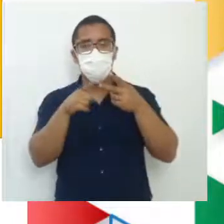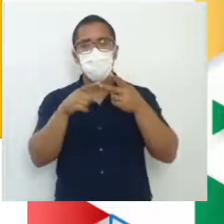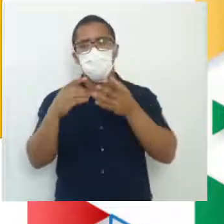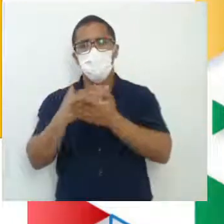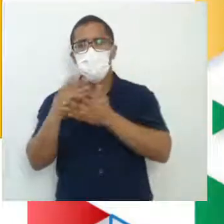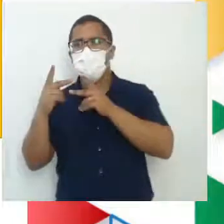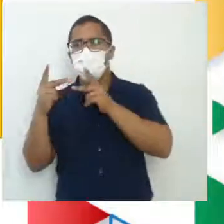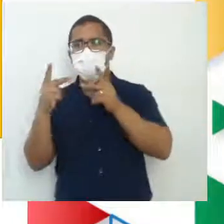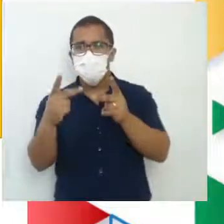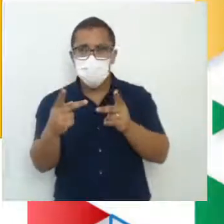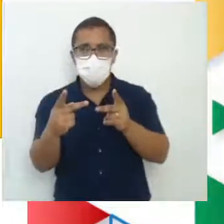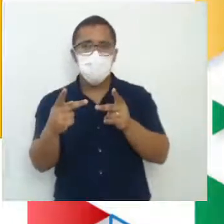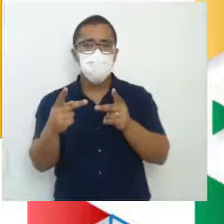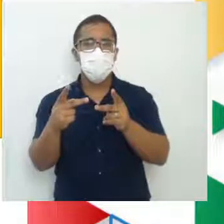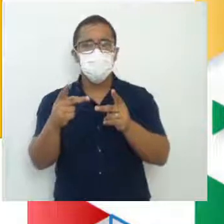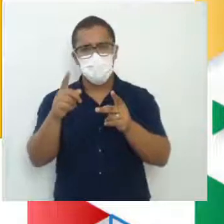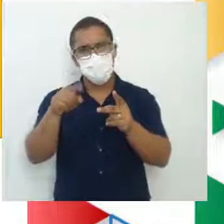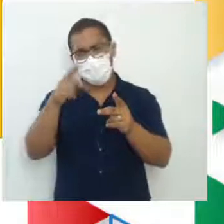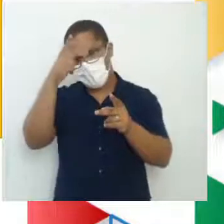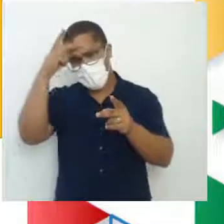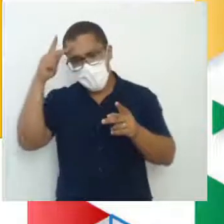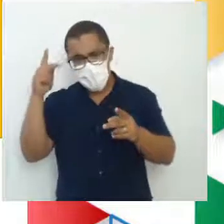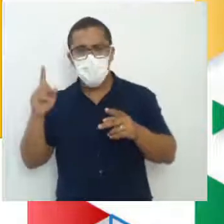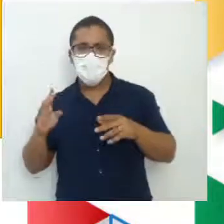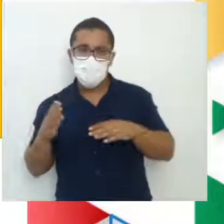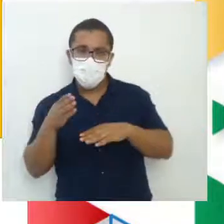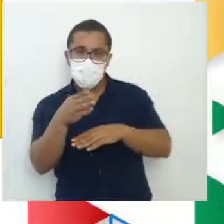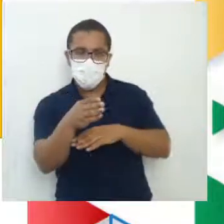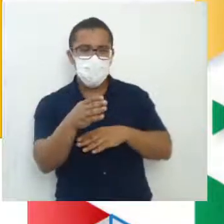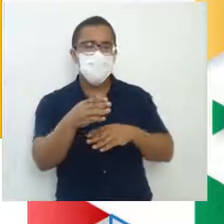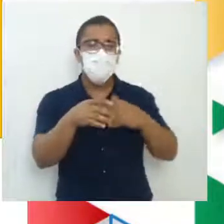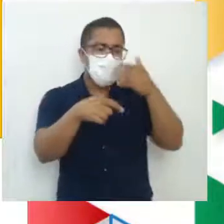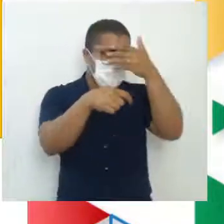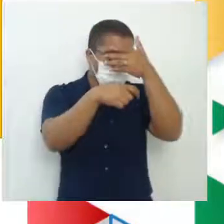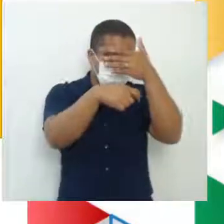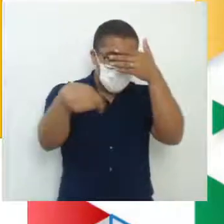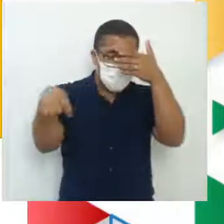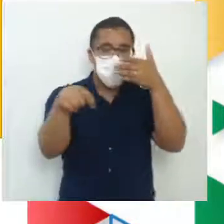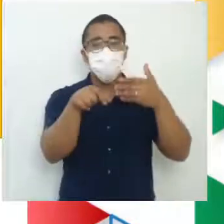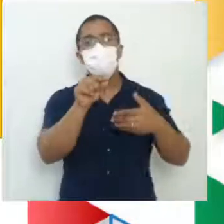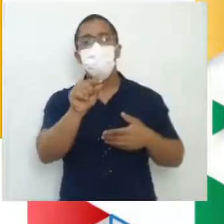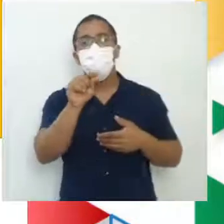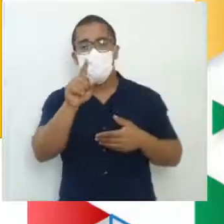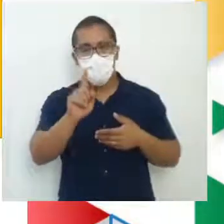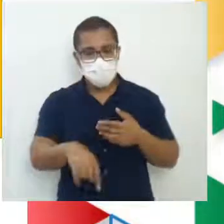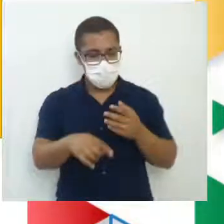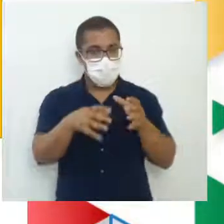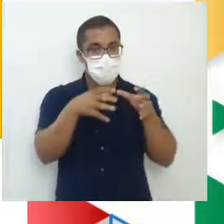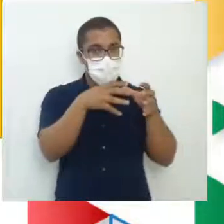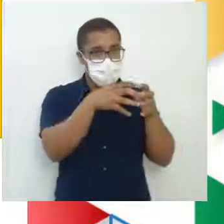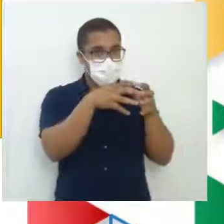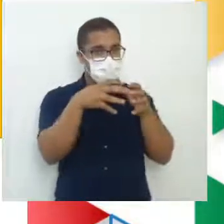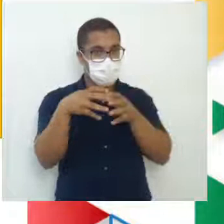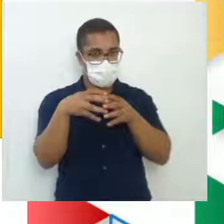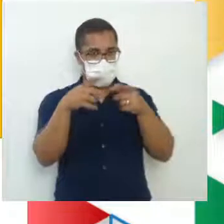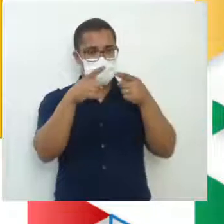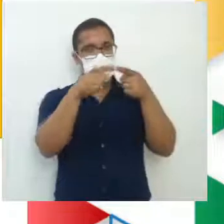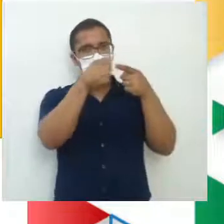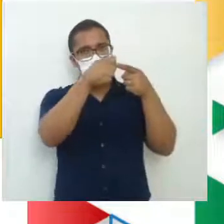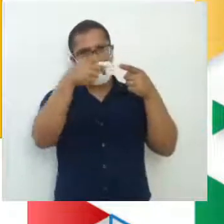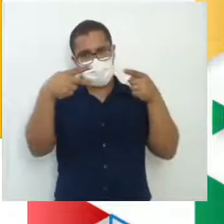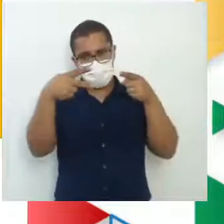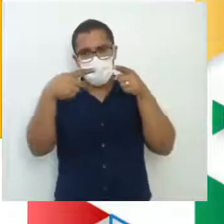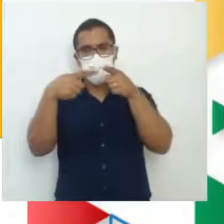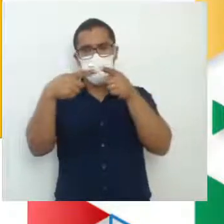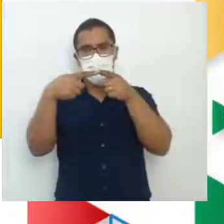visitantes, também chamados de pacientes. Os médios se dividem basicamente em 2 grupos, certo?